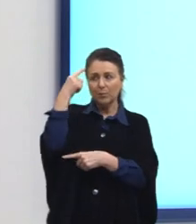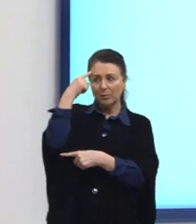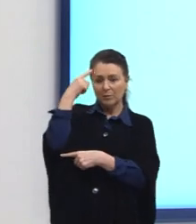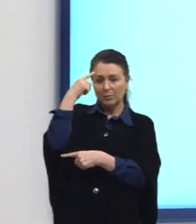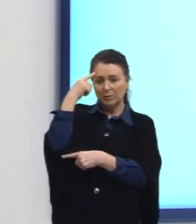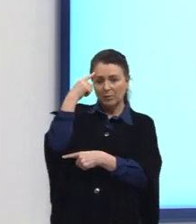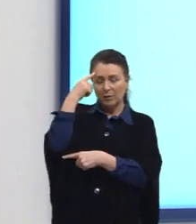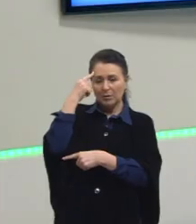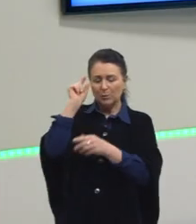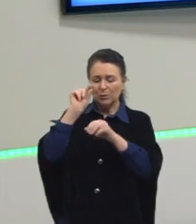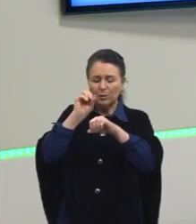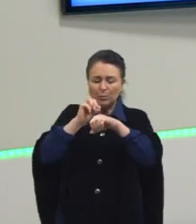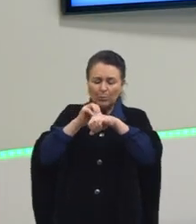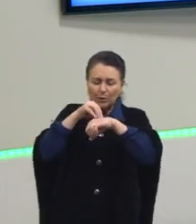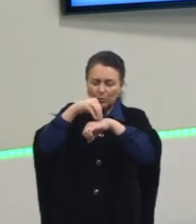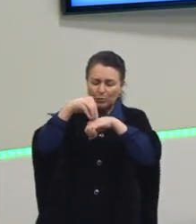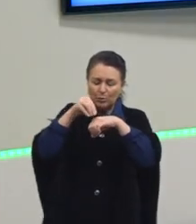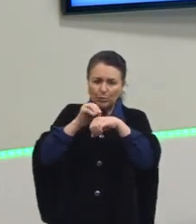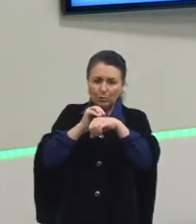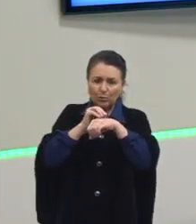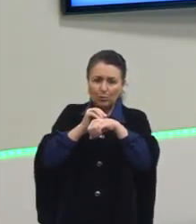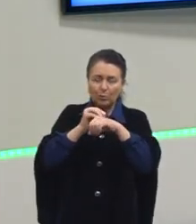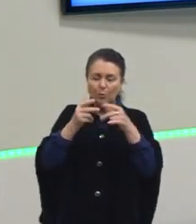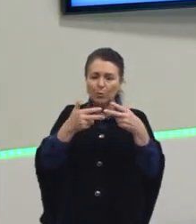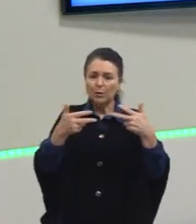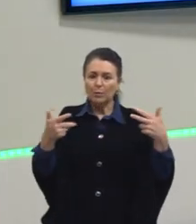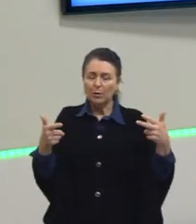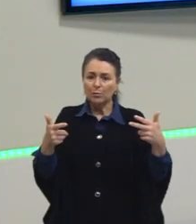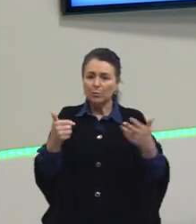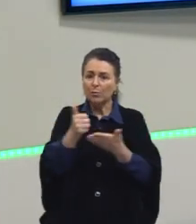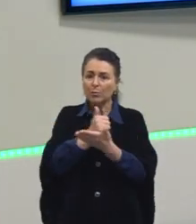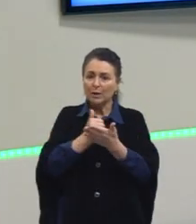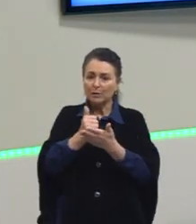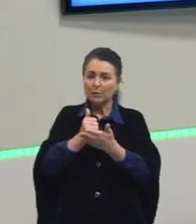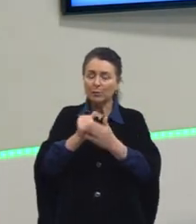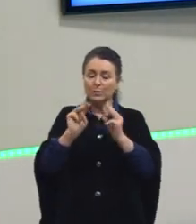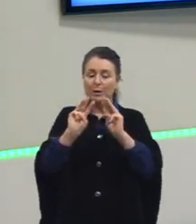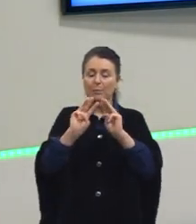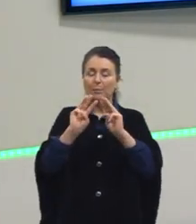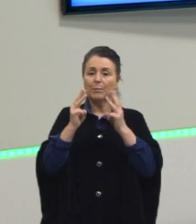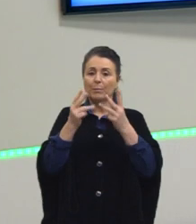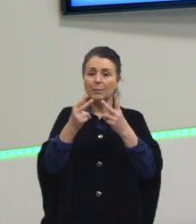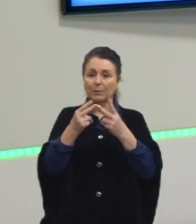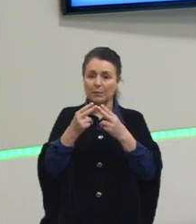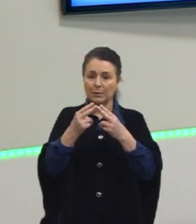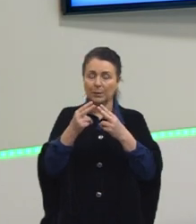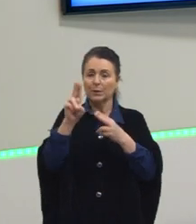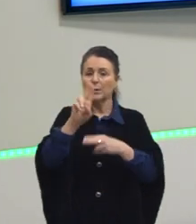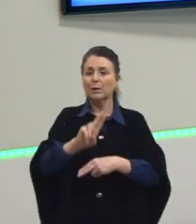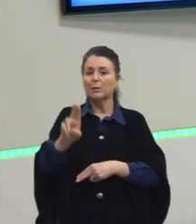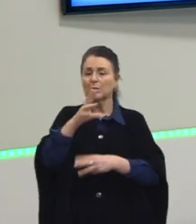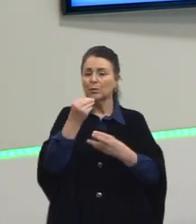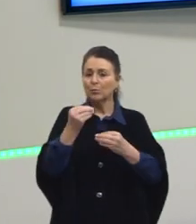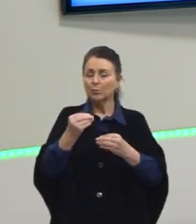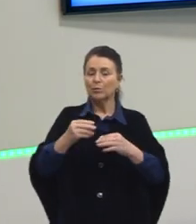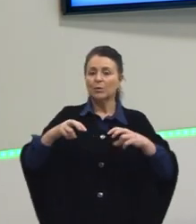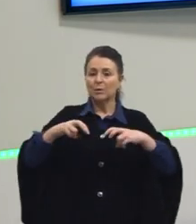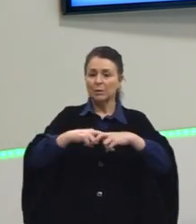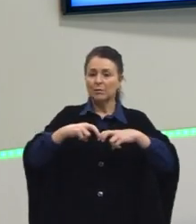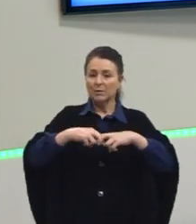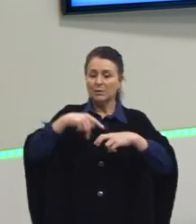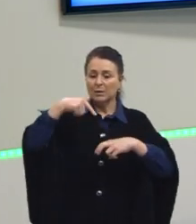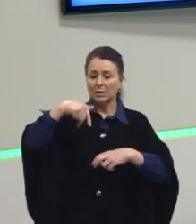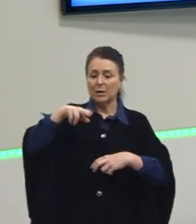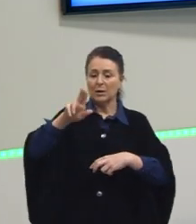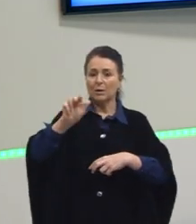nessas partículas como elementos básicos da matéria esse termo ele é muito usado na questão da física quântica né